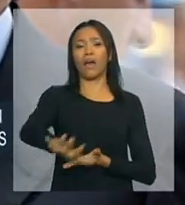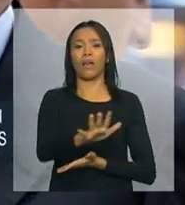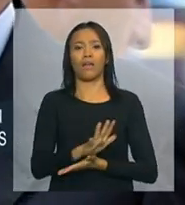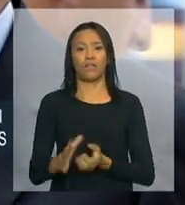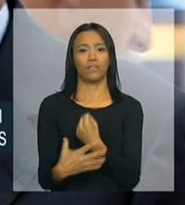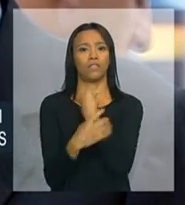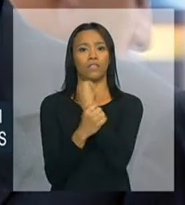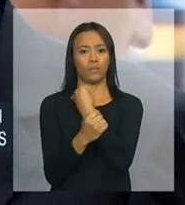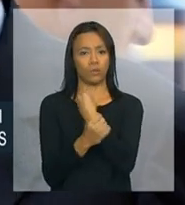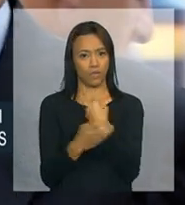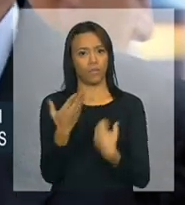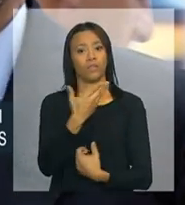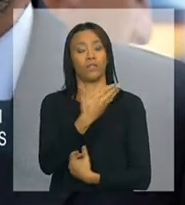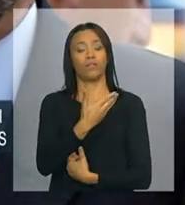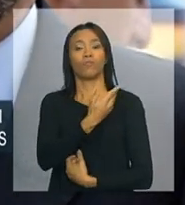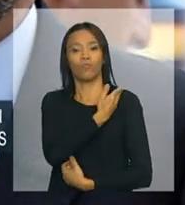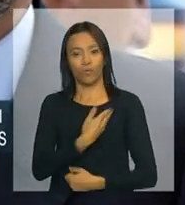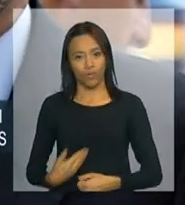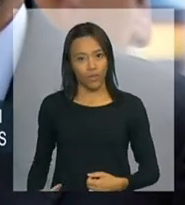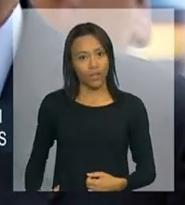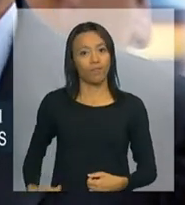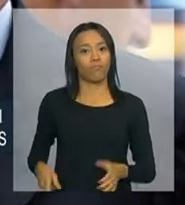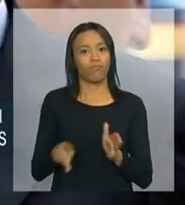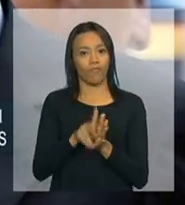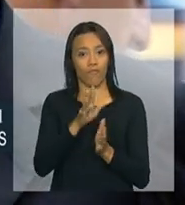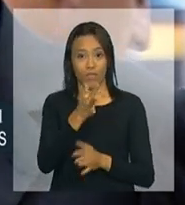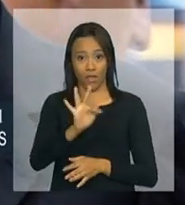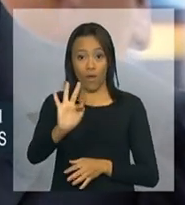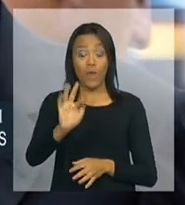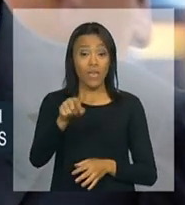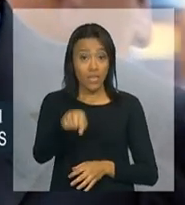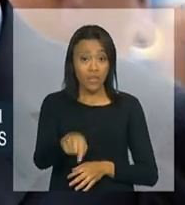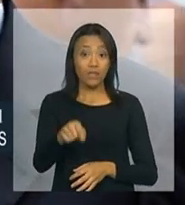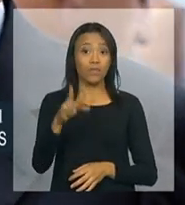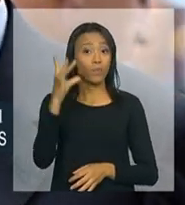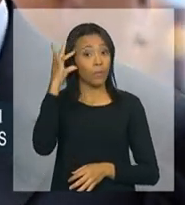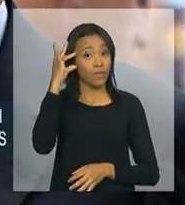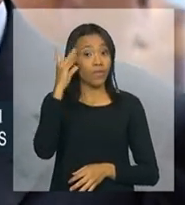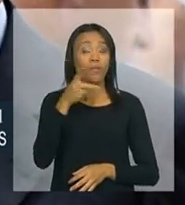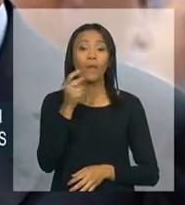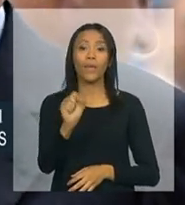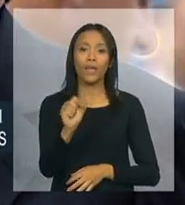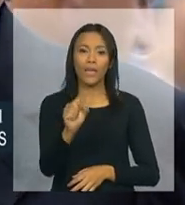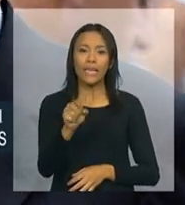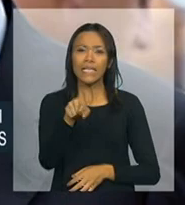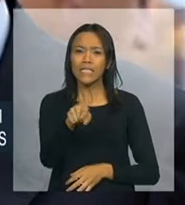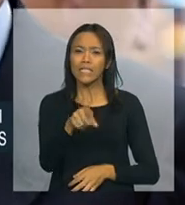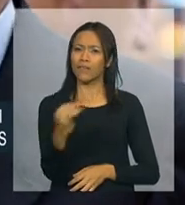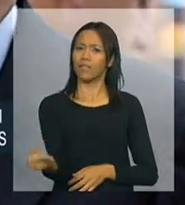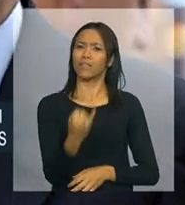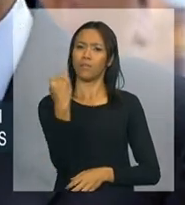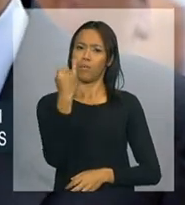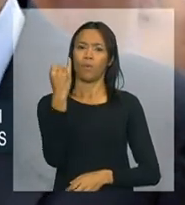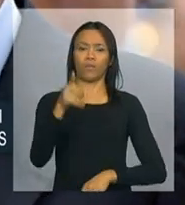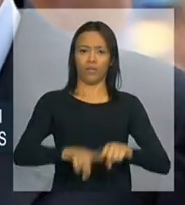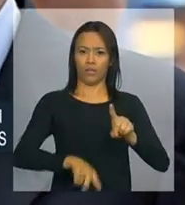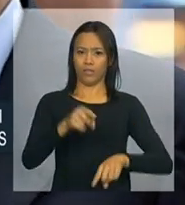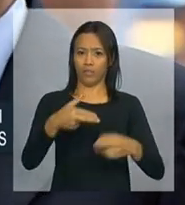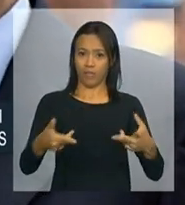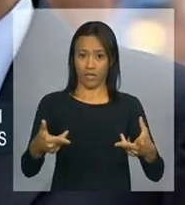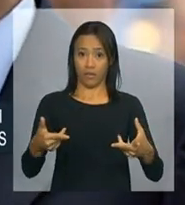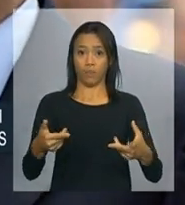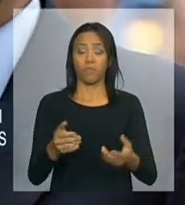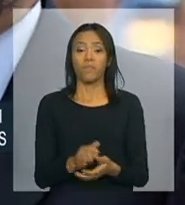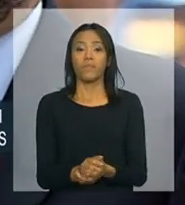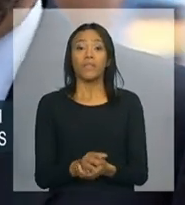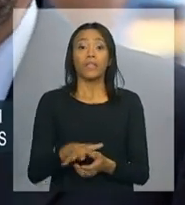federal, e sob a coordenação da nossa presidenta, de fato, acumular aqui um legado extraordinário com esse evento,